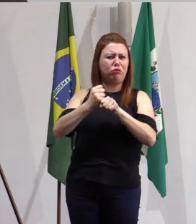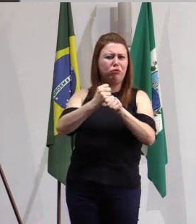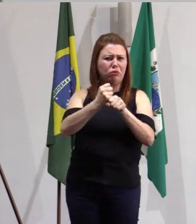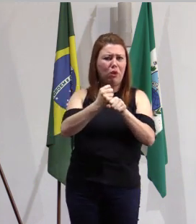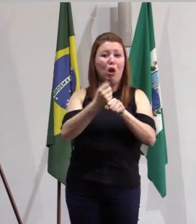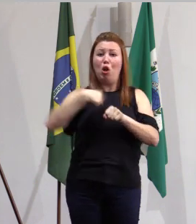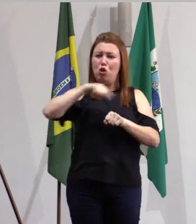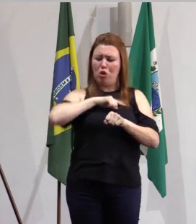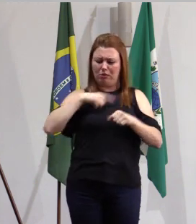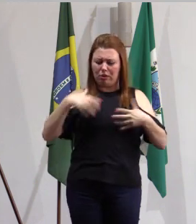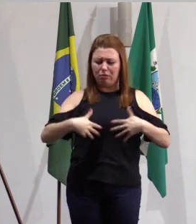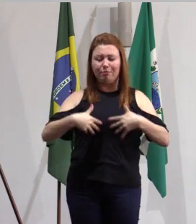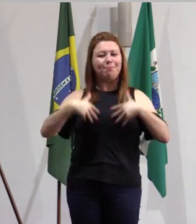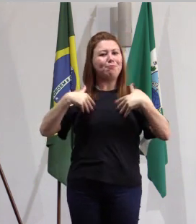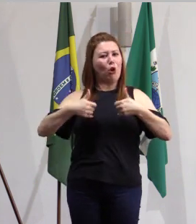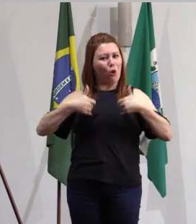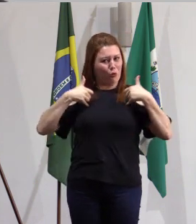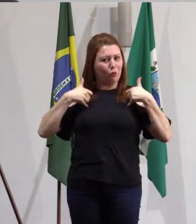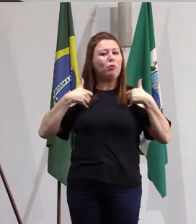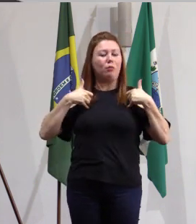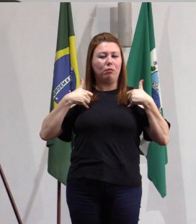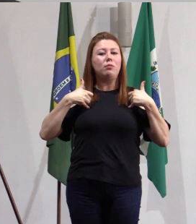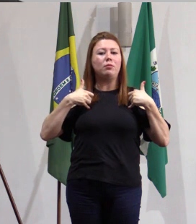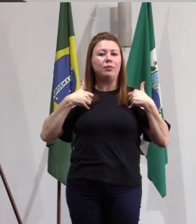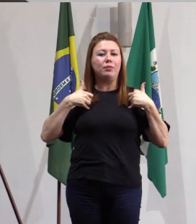Nós nos orgulhamos, por exemplo,